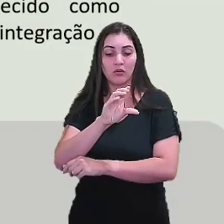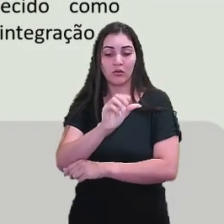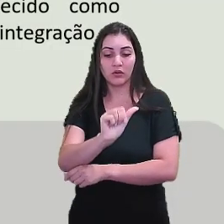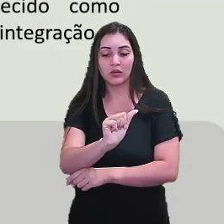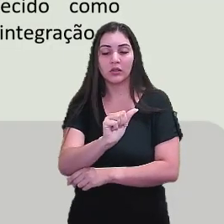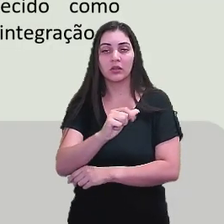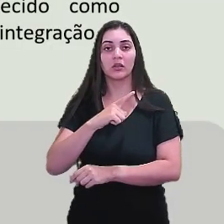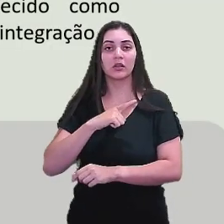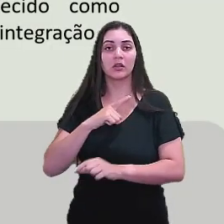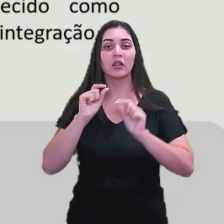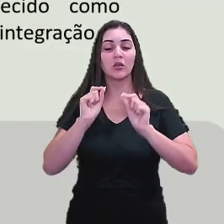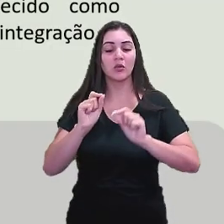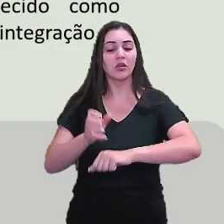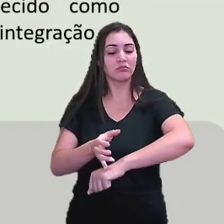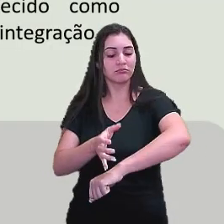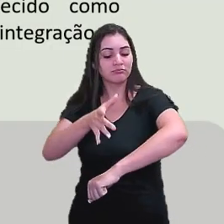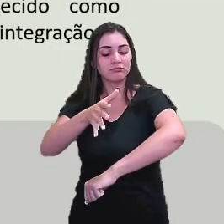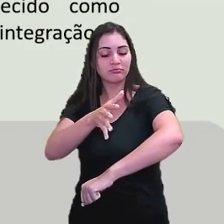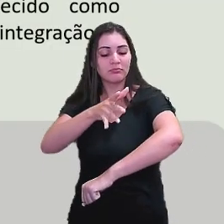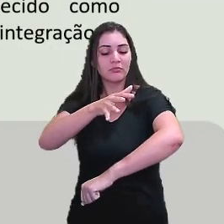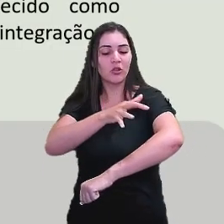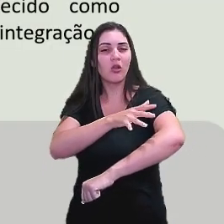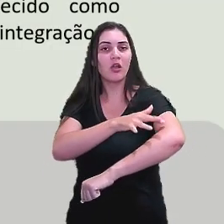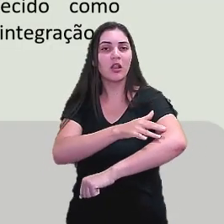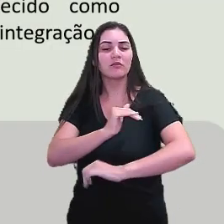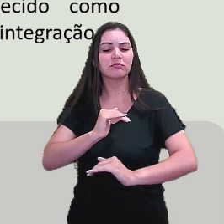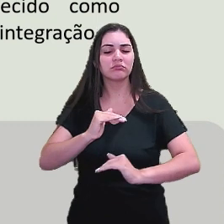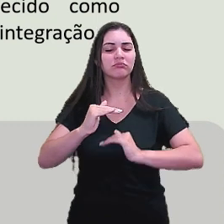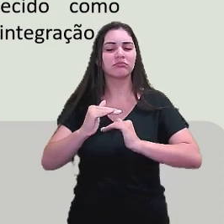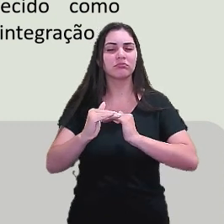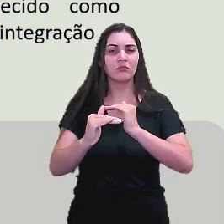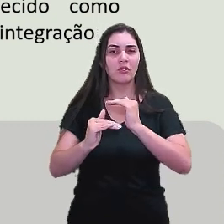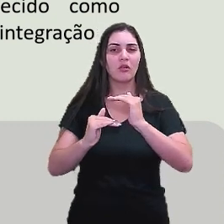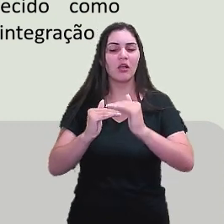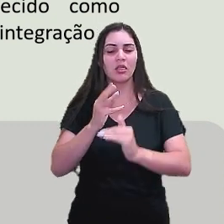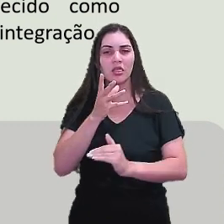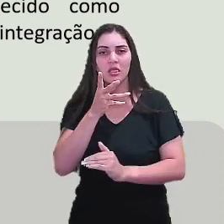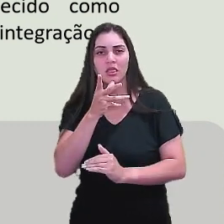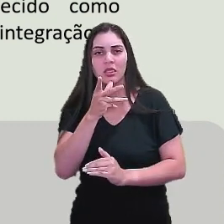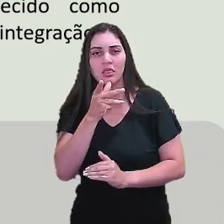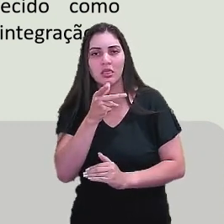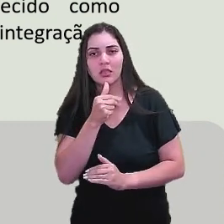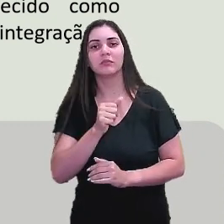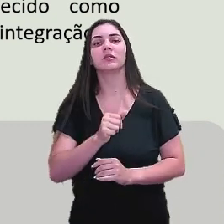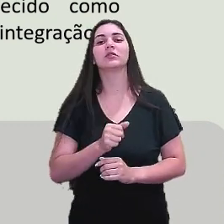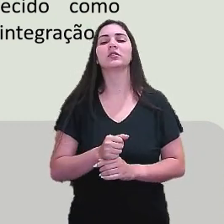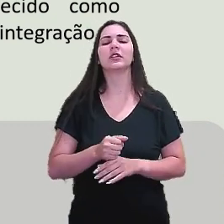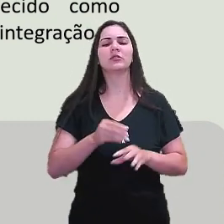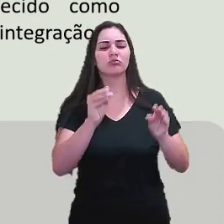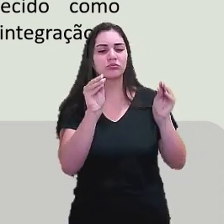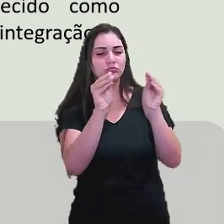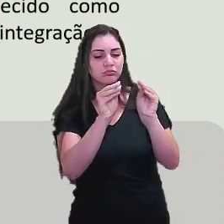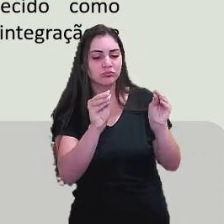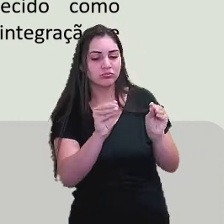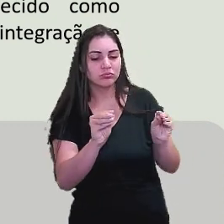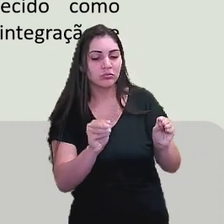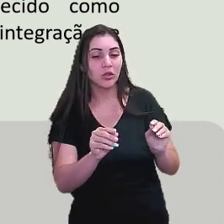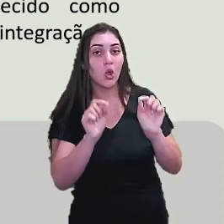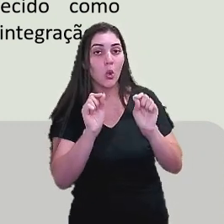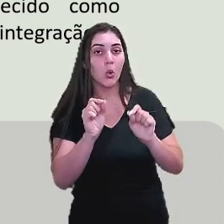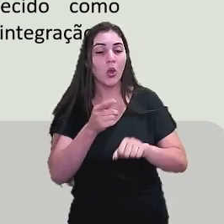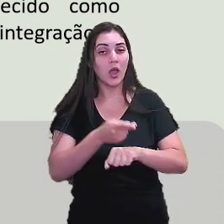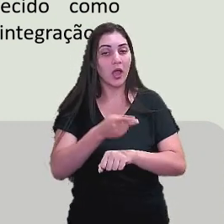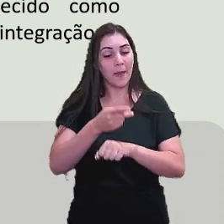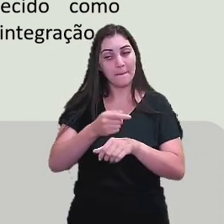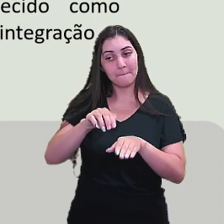que atuam no relevo também em um processo lento e gradual, tá? Esculpindo as formações rochosas